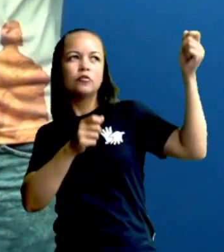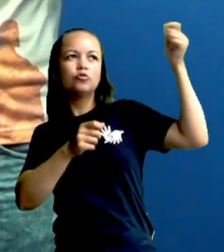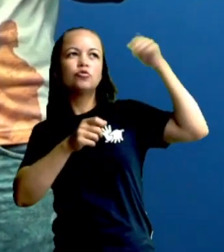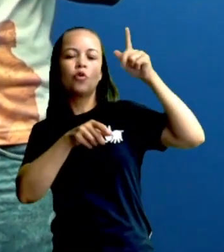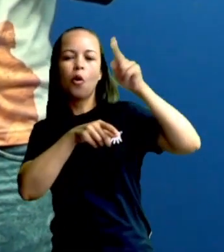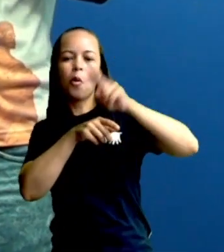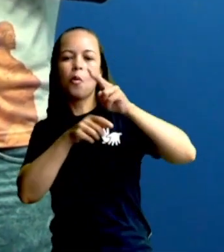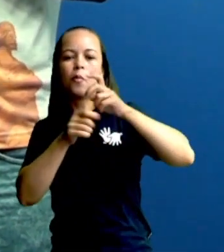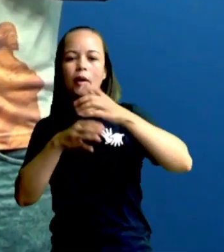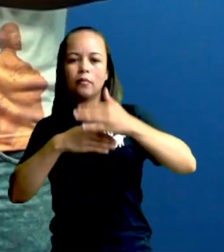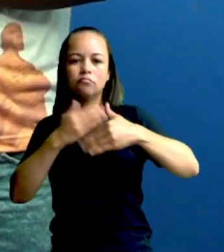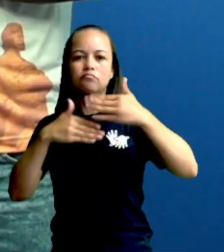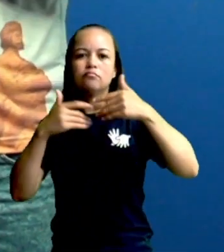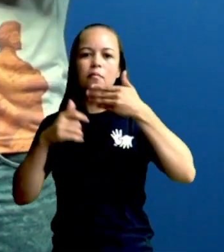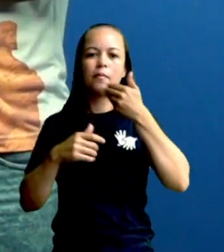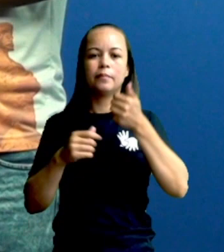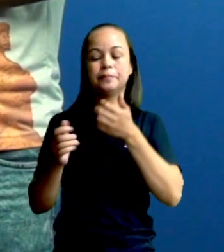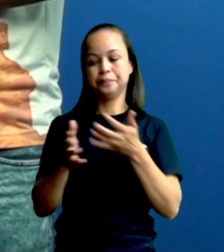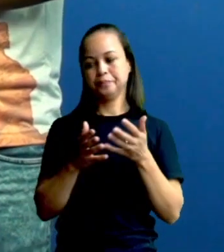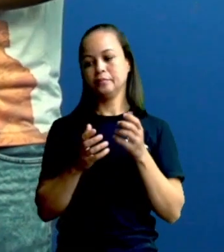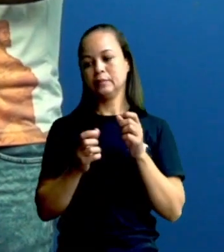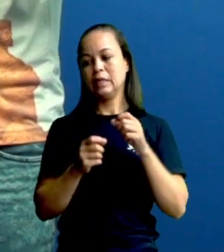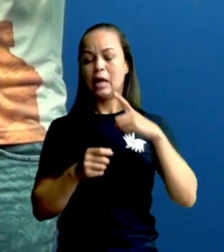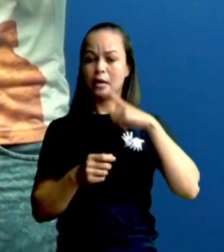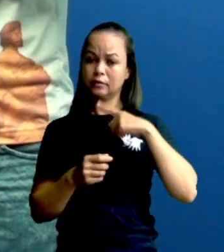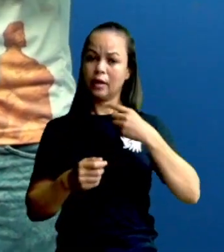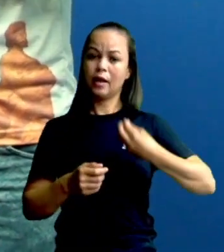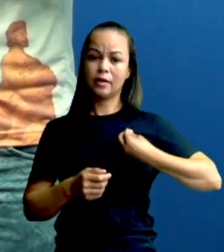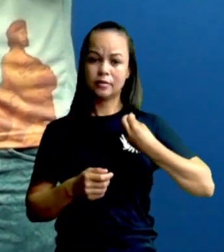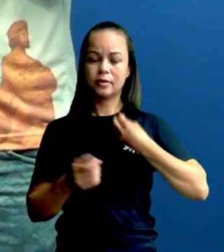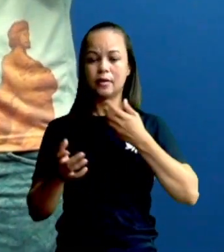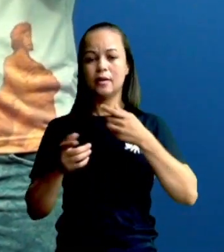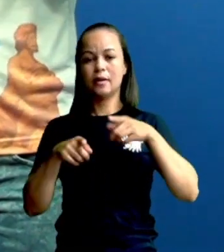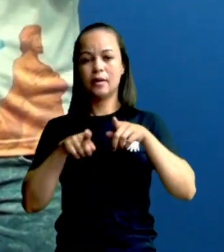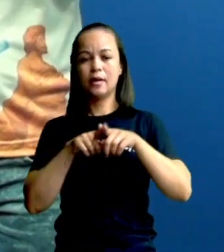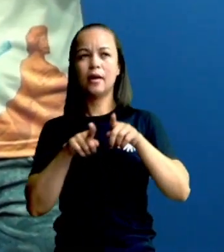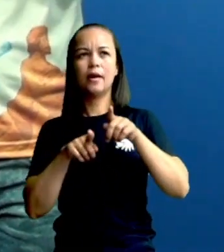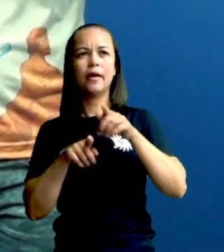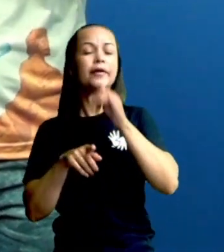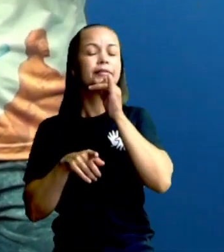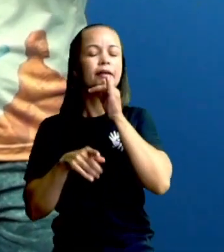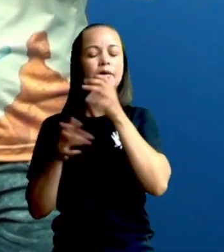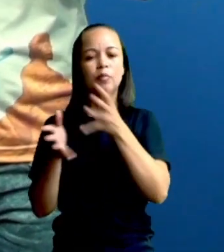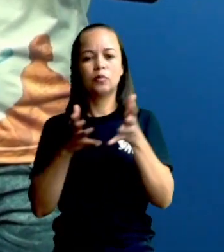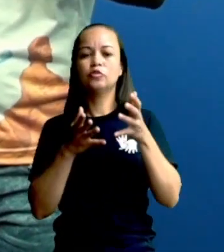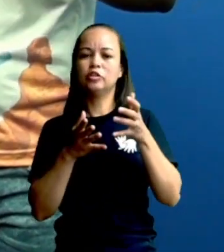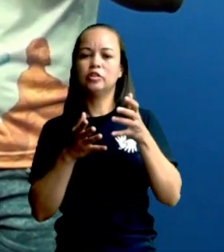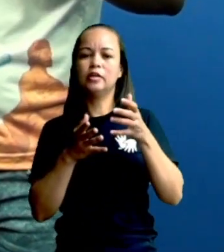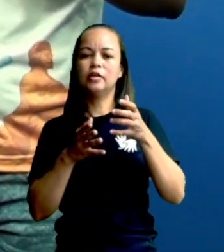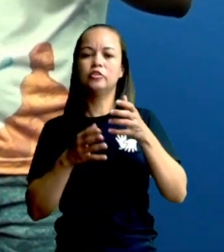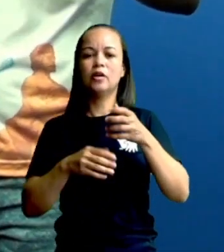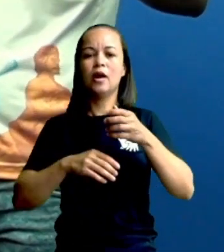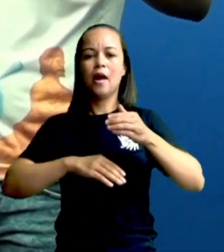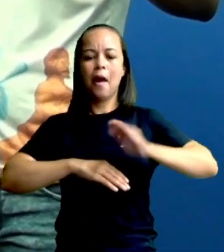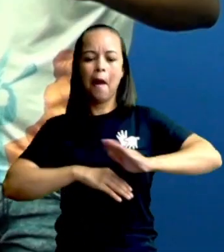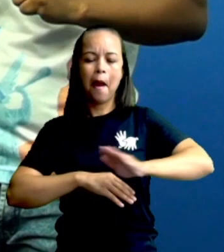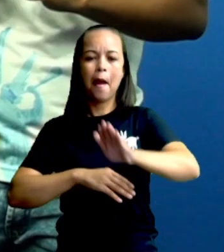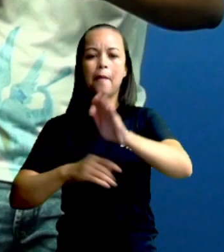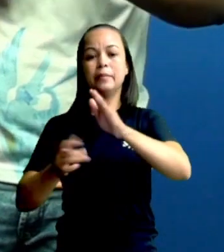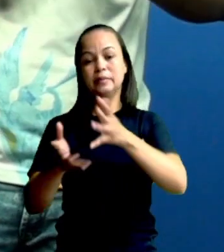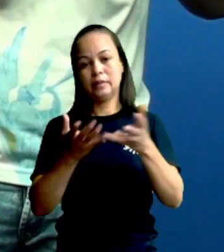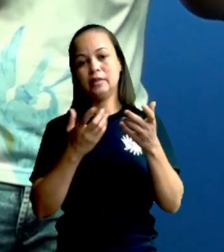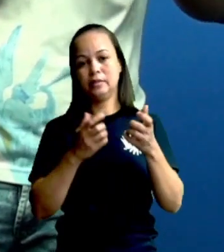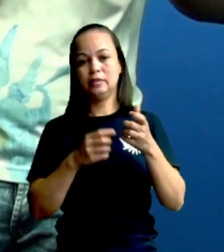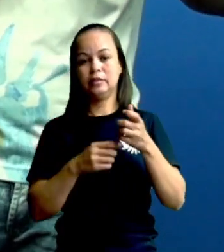eles são animais terrestres e aquáticos também. Nós temos exemplos de répteis aquáticos, como as tartarugas marinhas, as